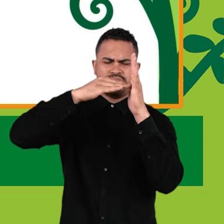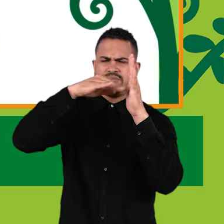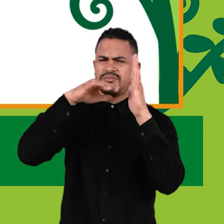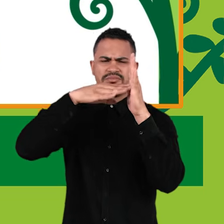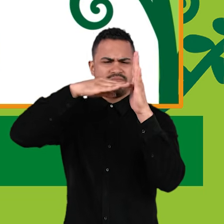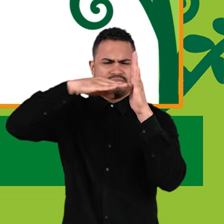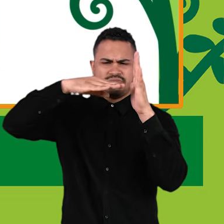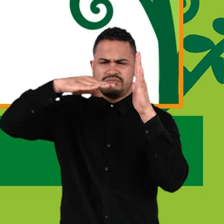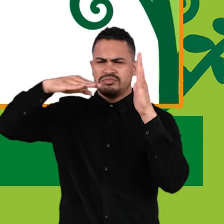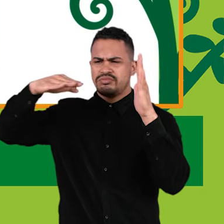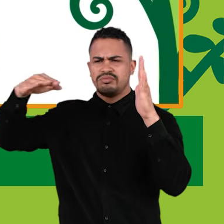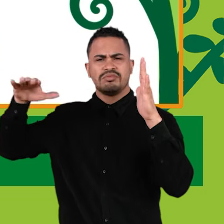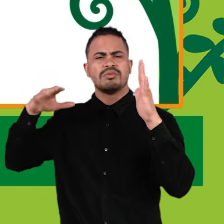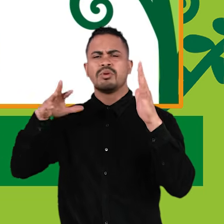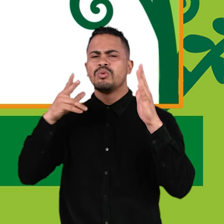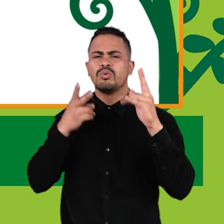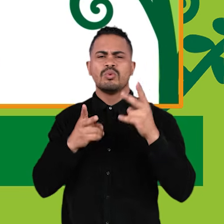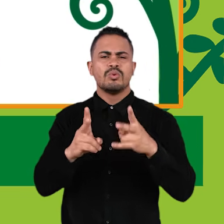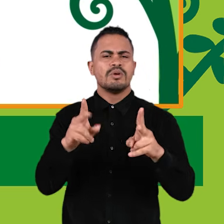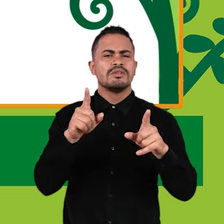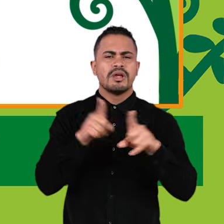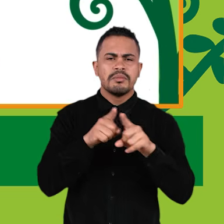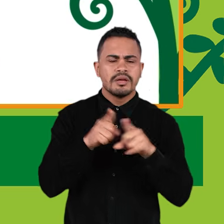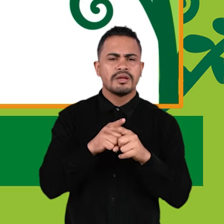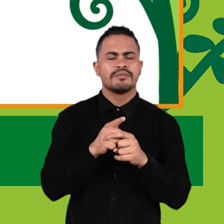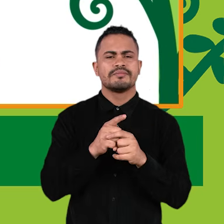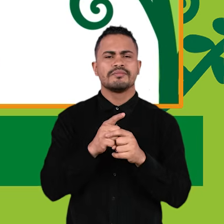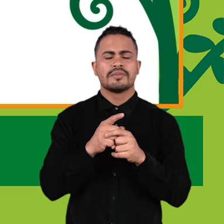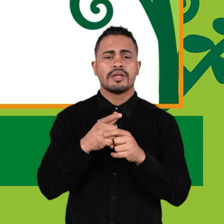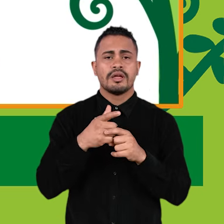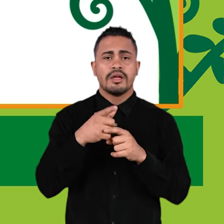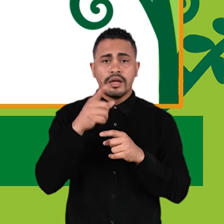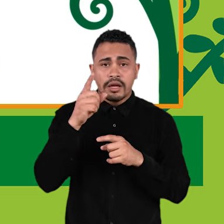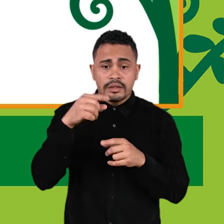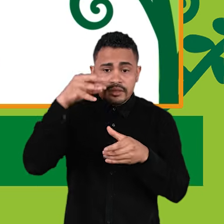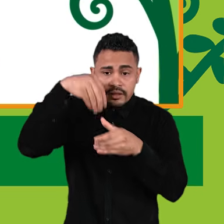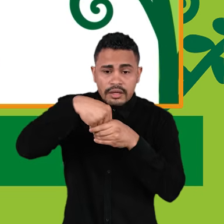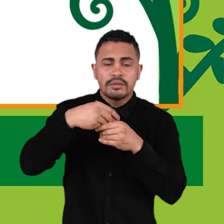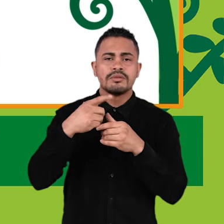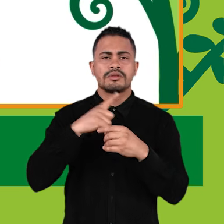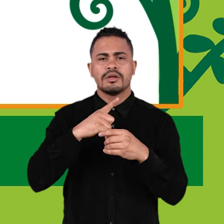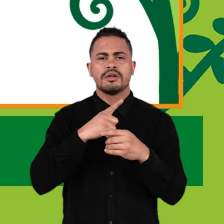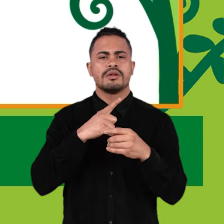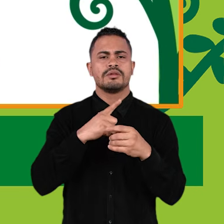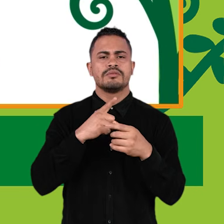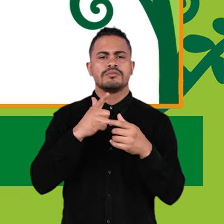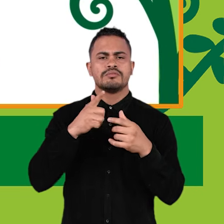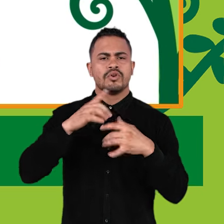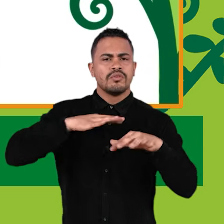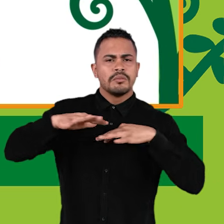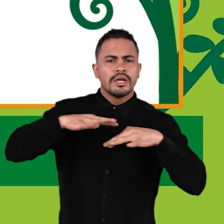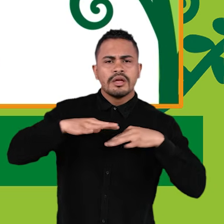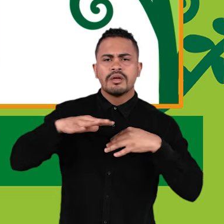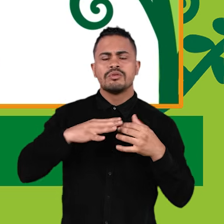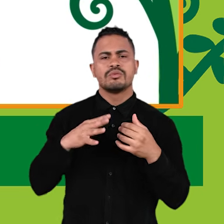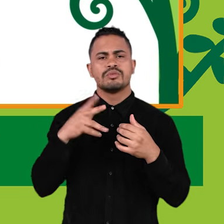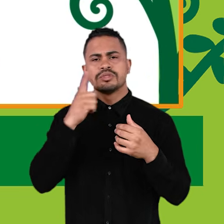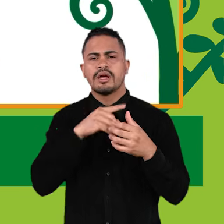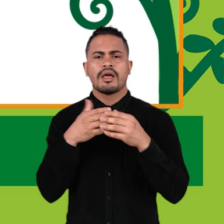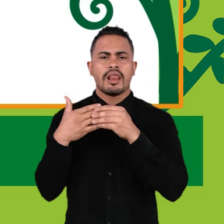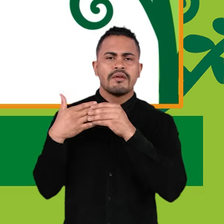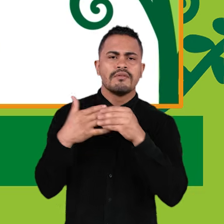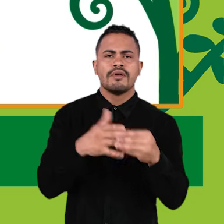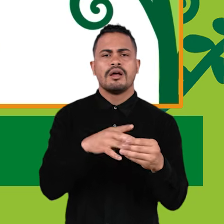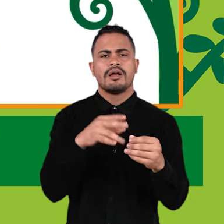tem correntes oceânicas também constantes. Então, essas correntes oceânicas, elas vão exatamente servir para levar